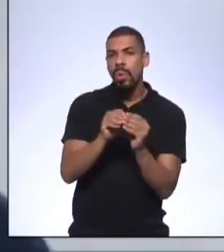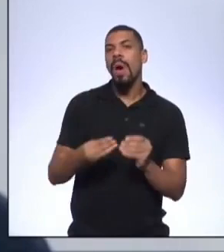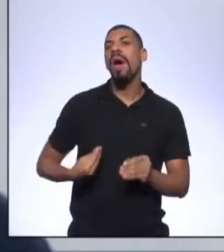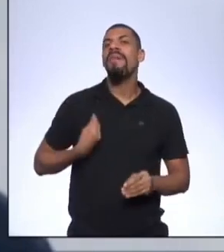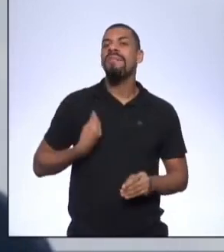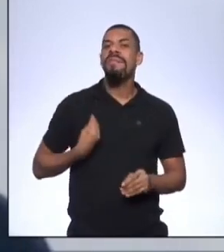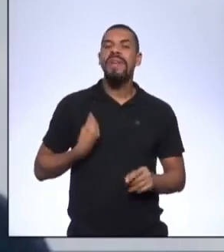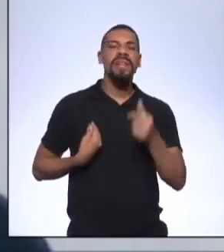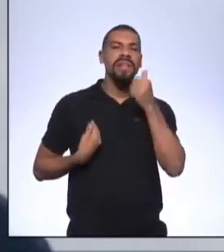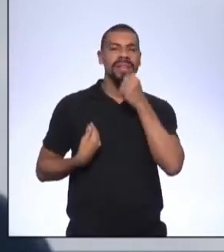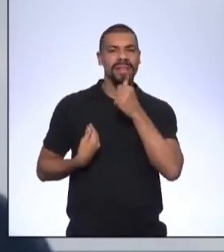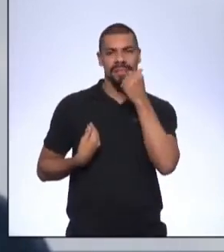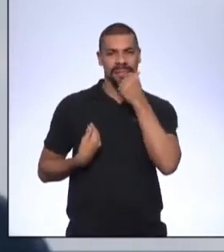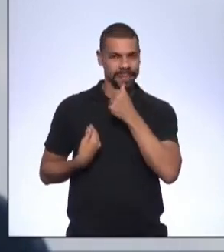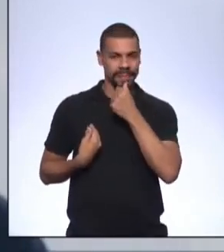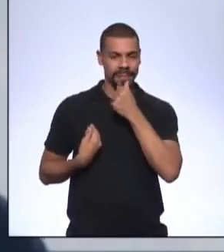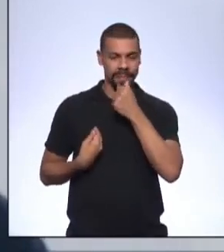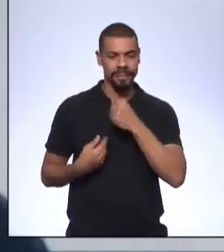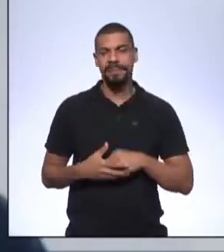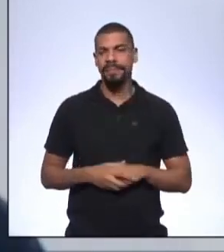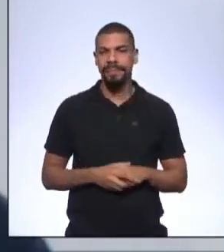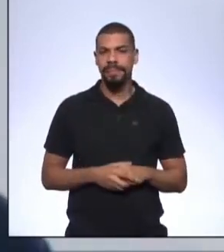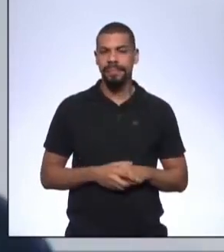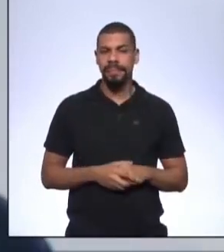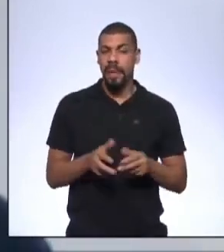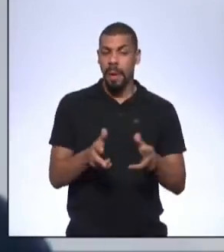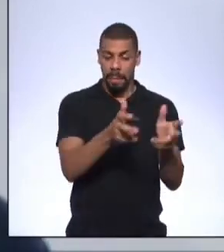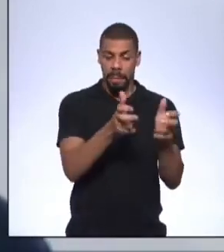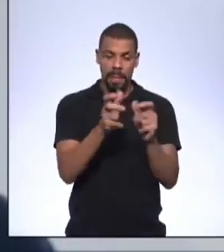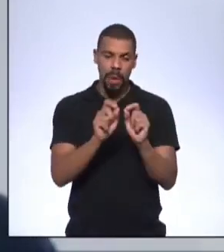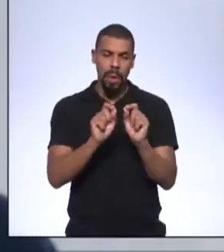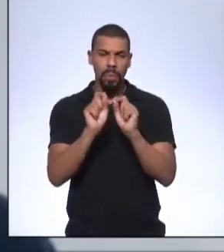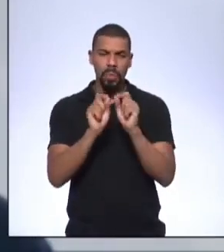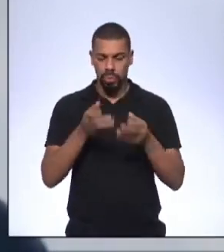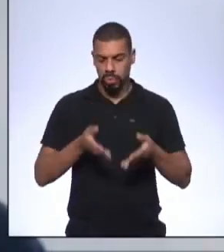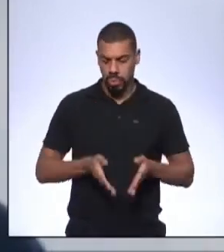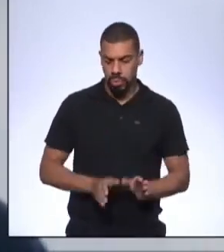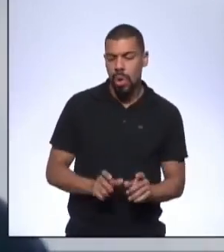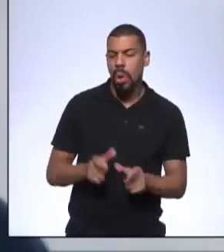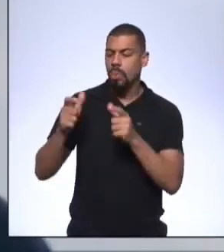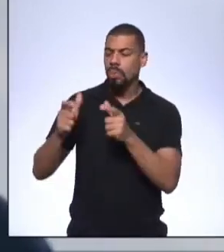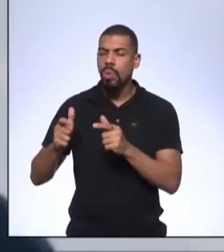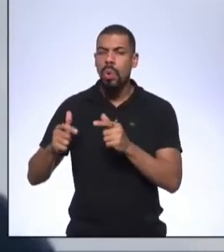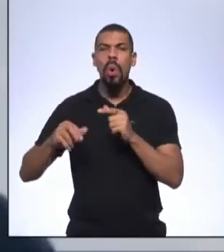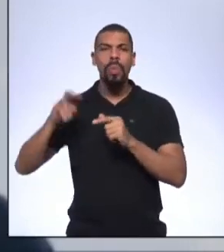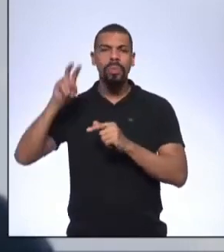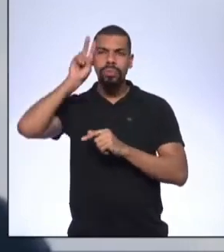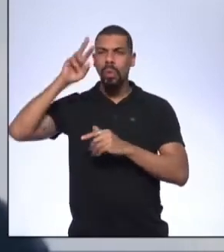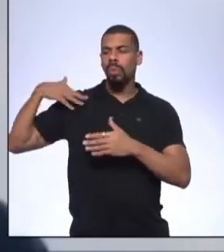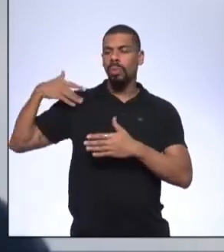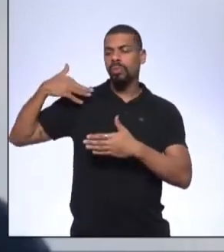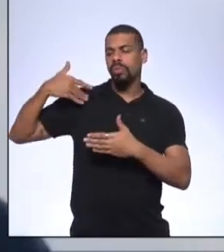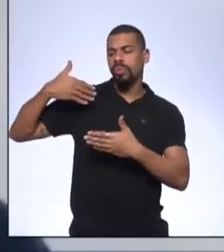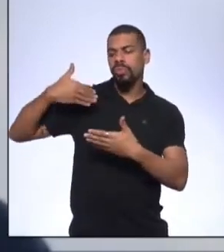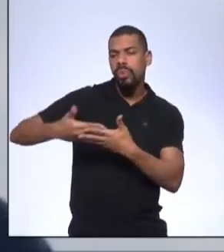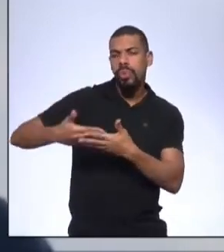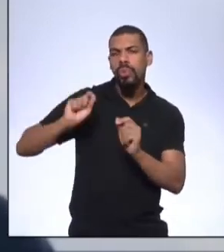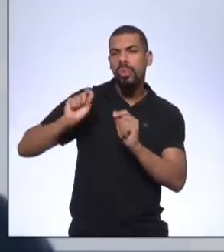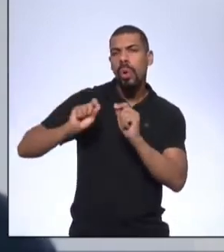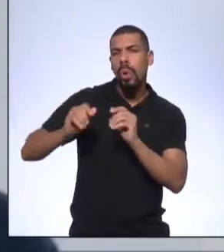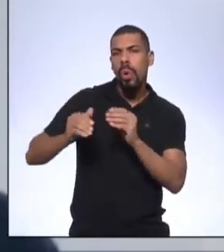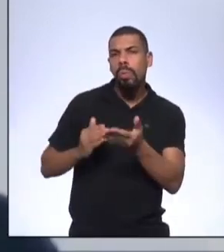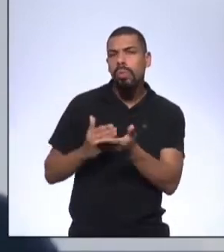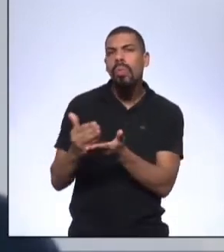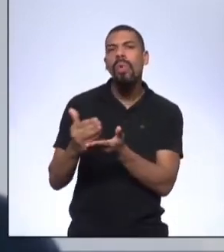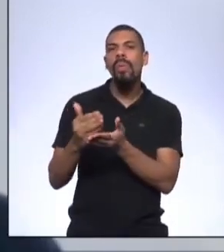d'Arc, vocês vão ver, né, de onde ela veio, né, o histórico dela e como que ela